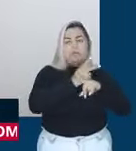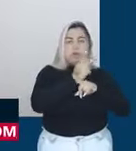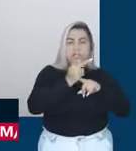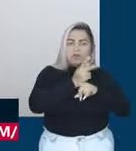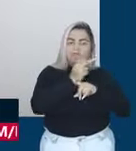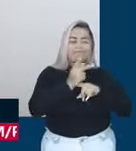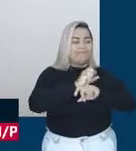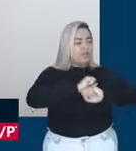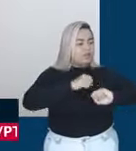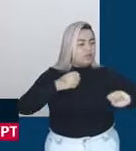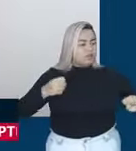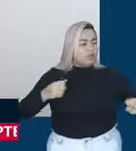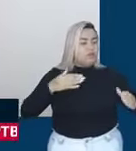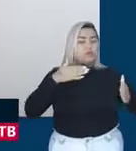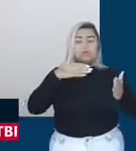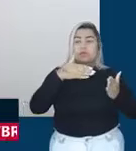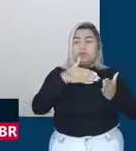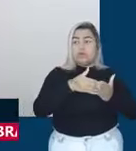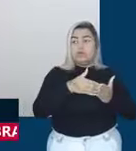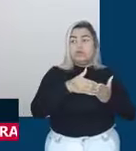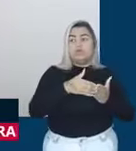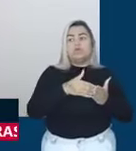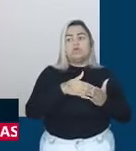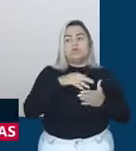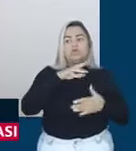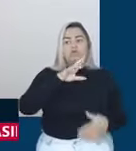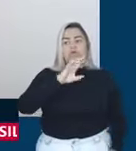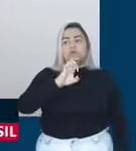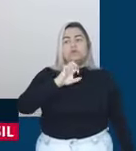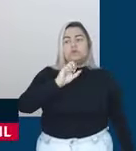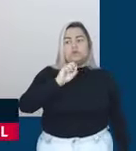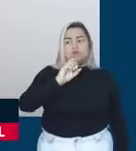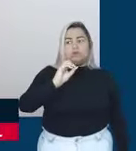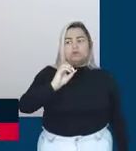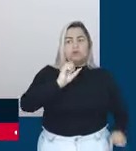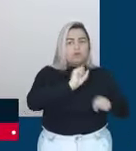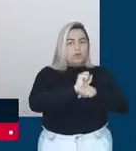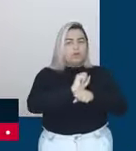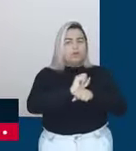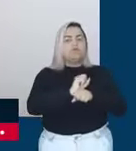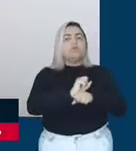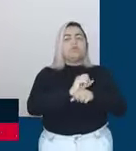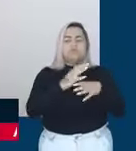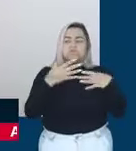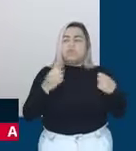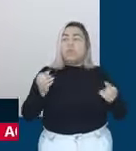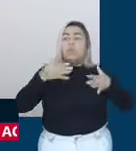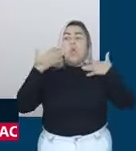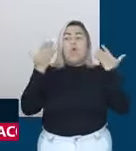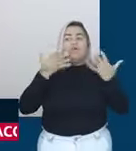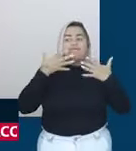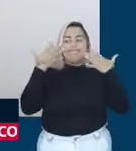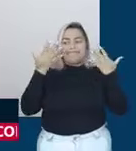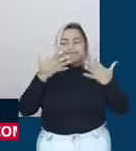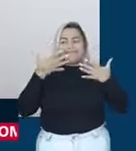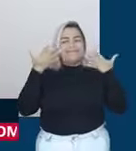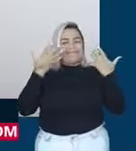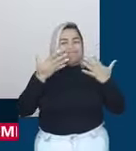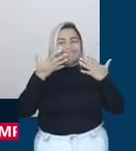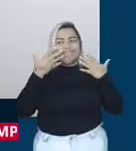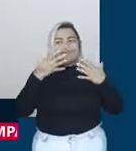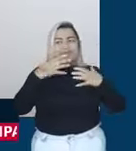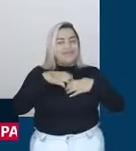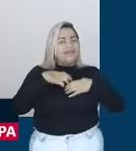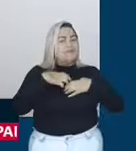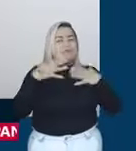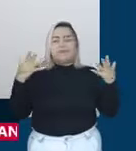até o início do recesso, que é agora 15 de julho. Recebi com muita alegria, e quero dizer que eles deram